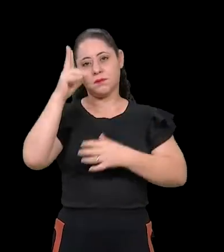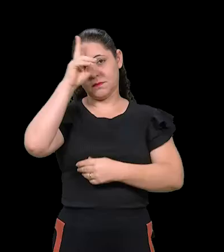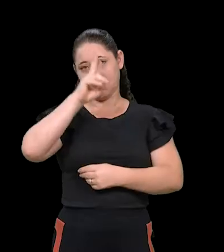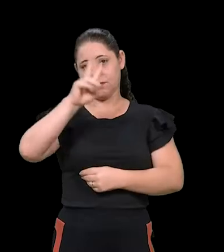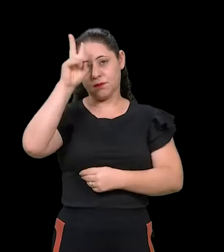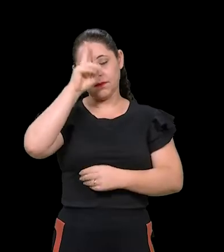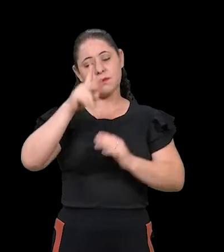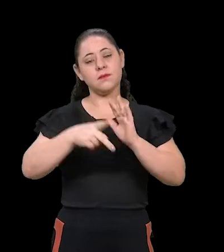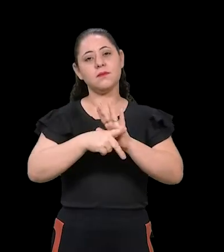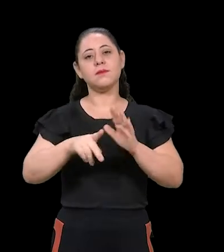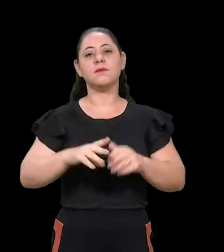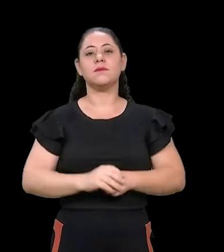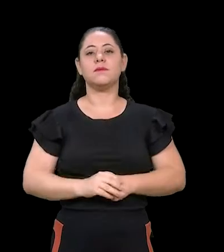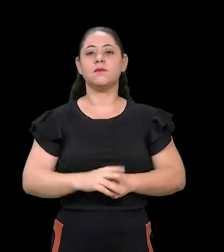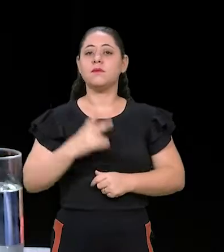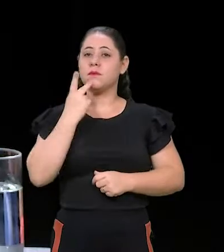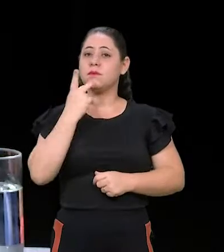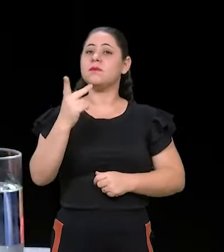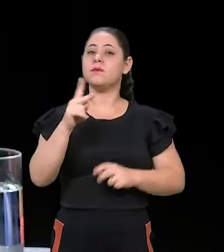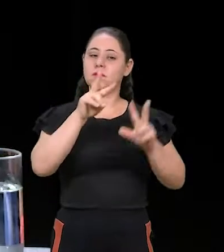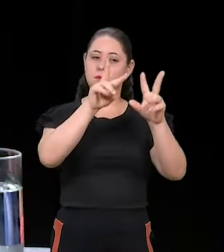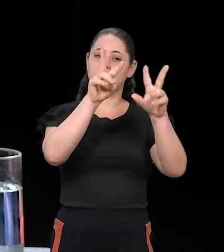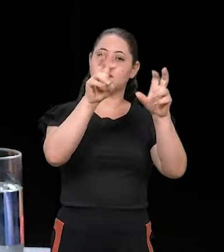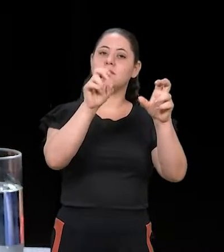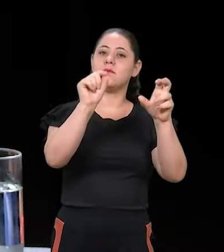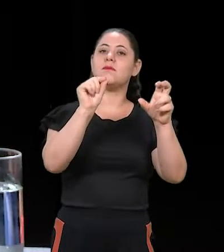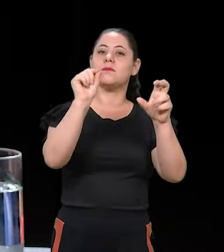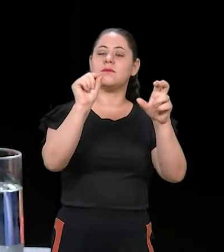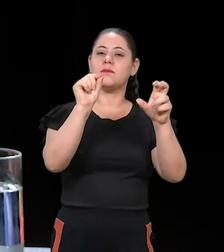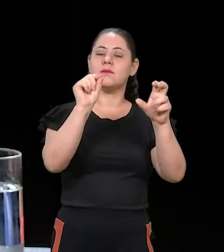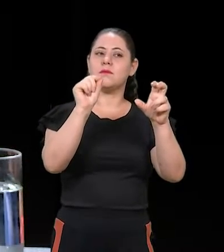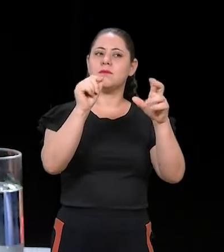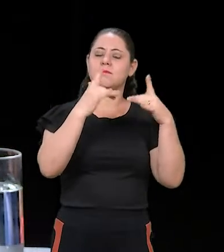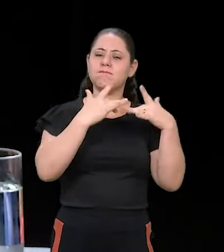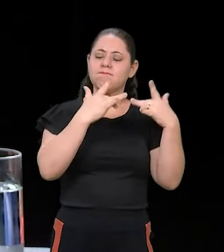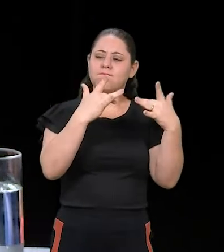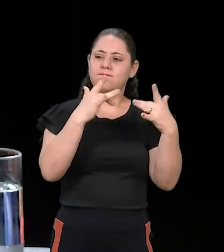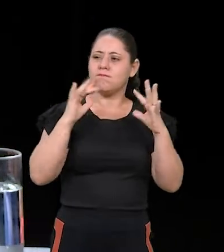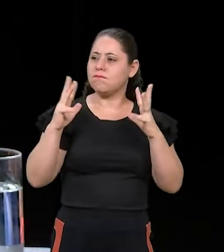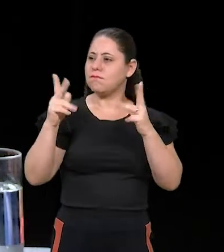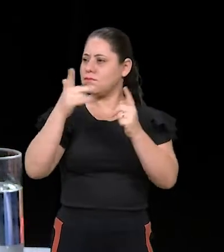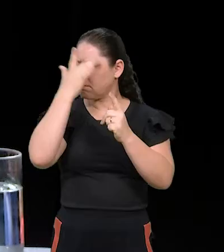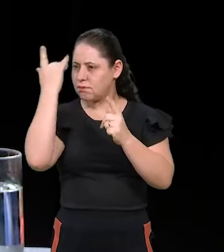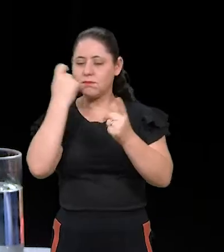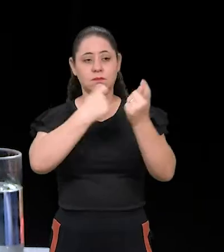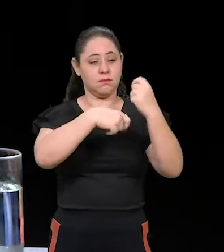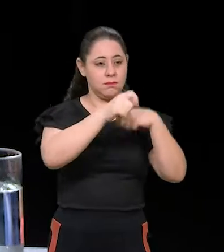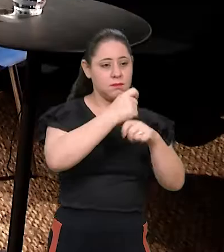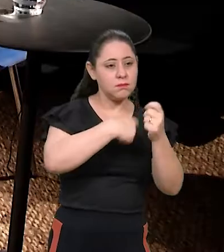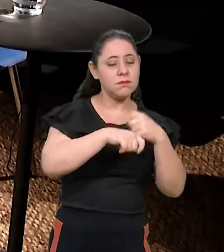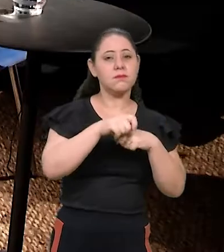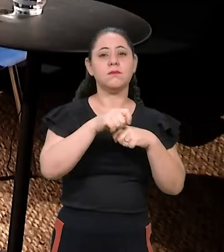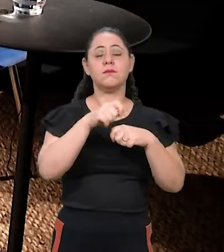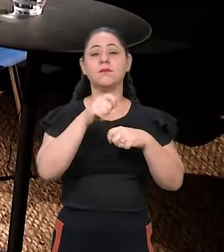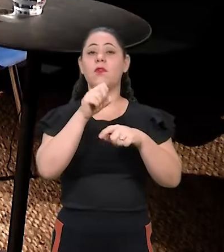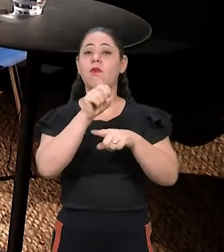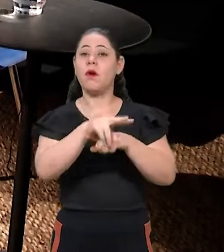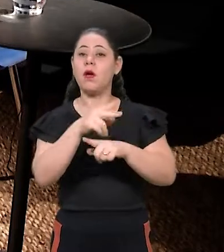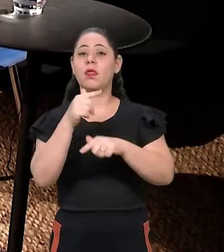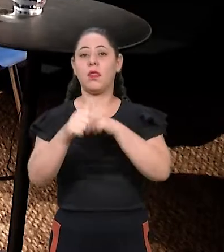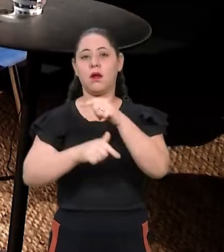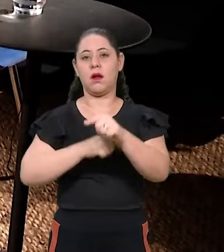da gente contar um pouquinho dessa história aí, né? E a gente está falando de um tema, assim, que é sensível a todas as pessoas.